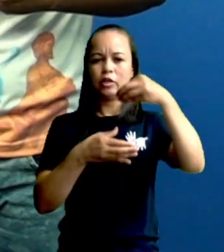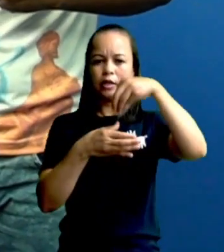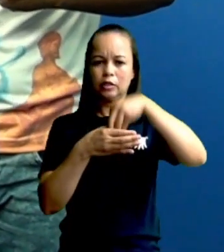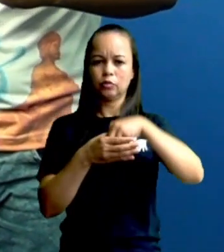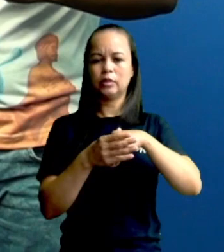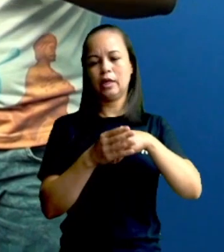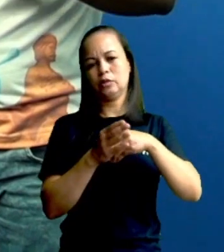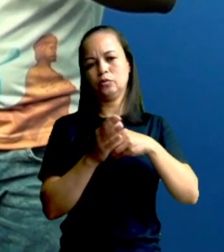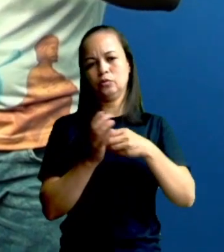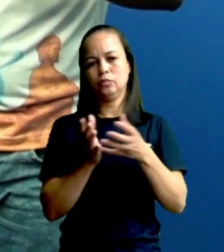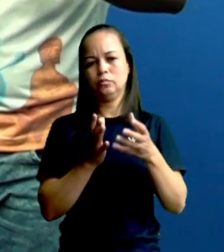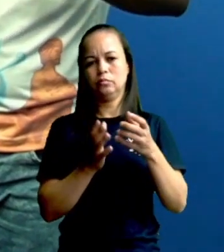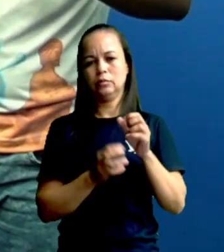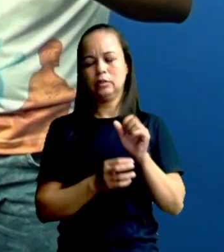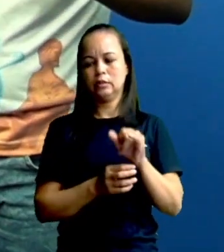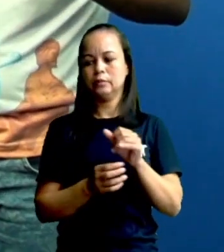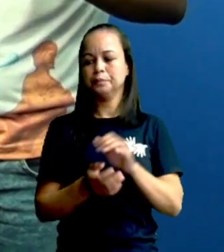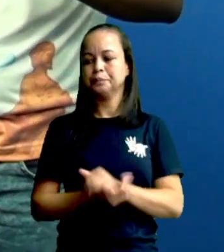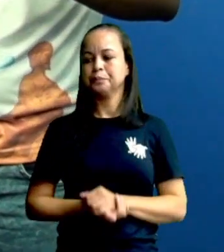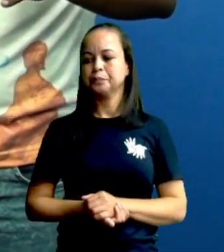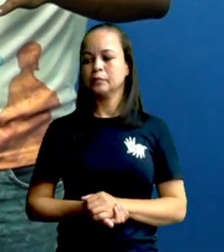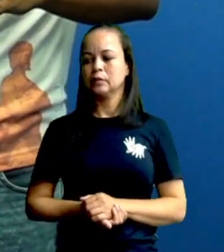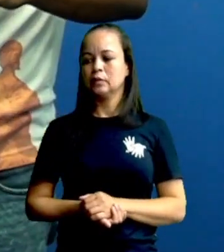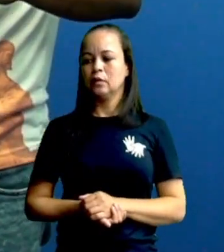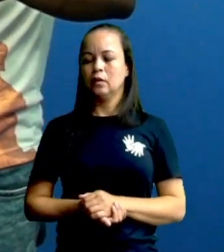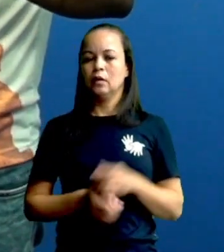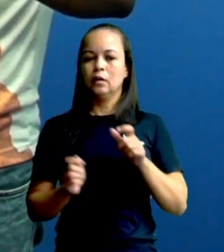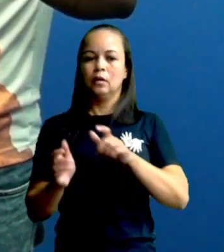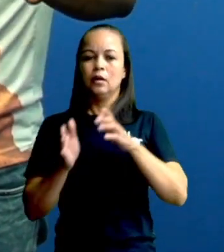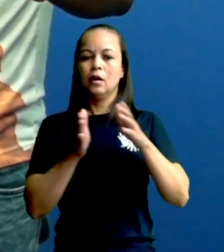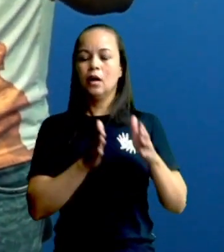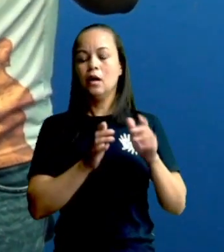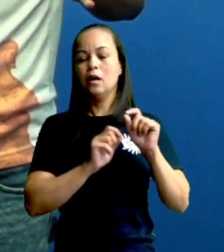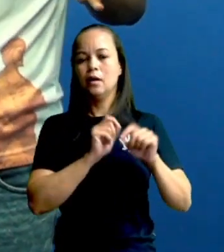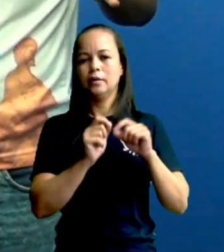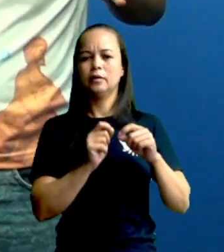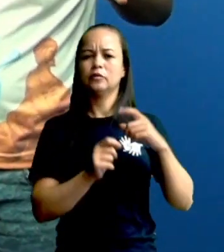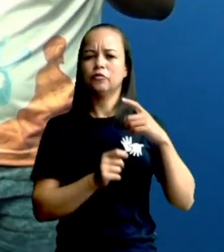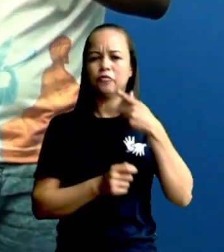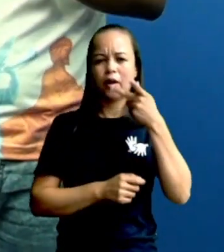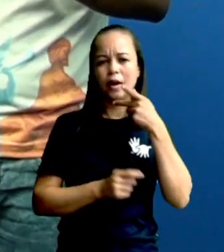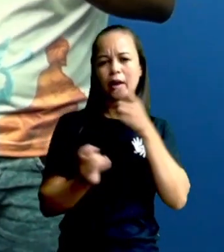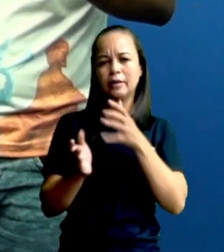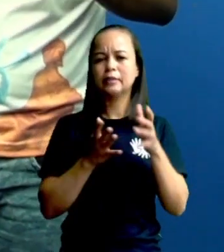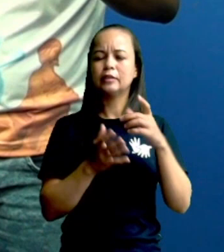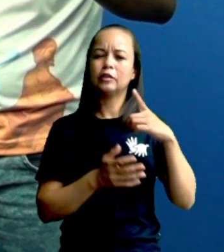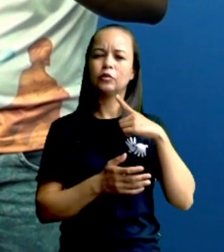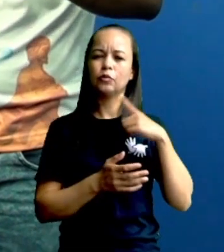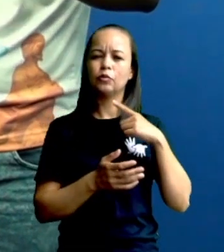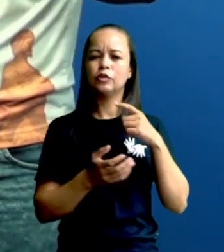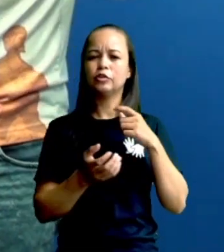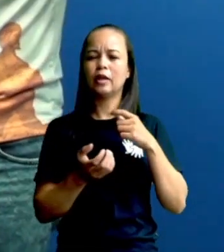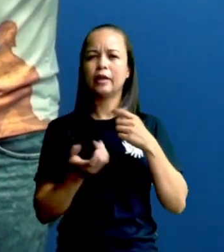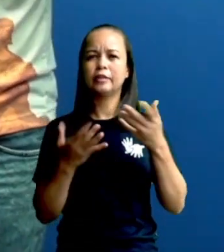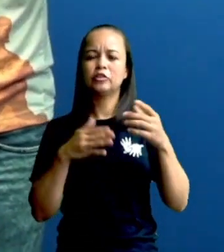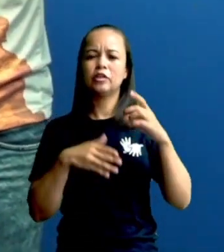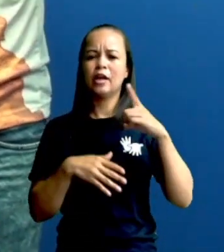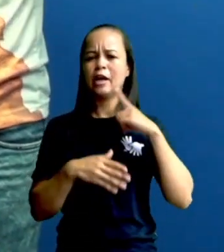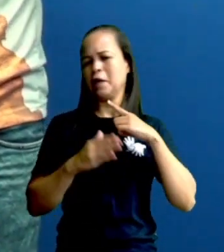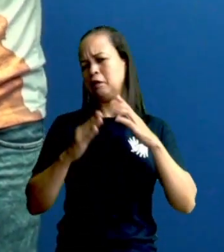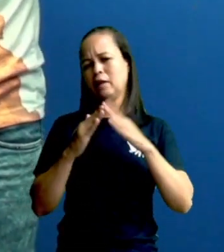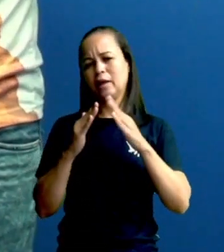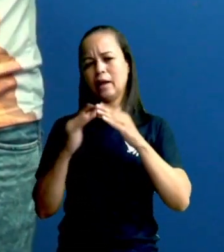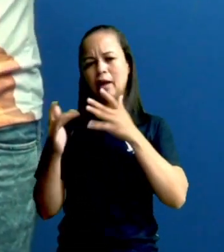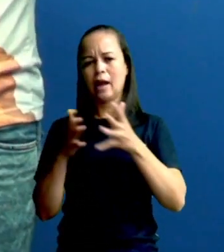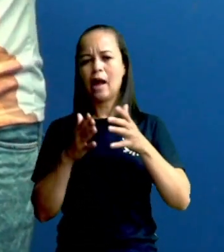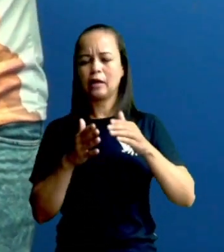si. Em seguida, quero falar sobre os bichinhos que temos em casa, né? Aquelas lagartixinhas, ou aquelas que vemos correndo